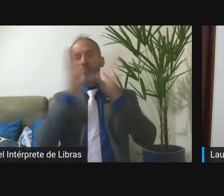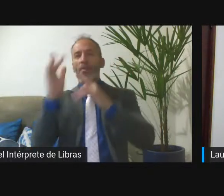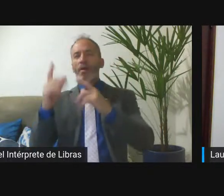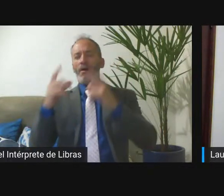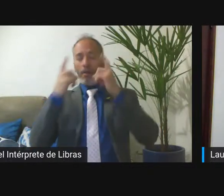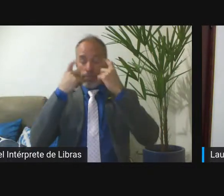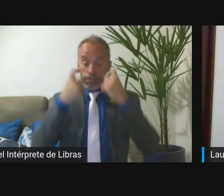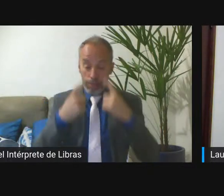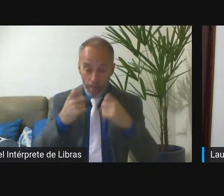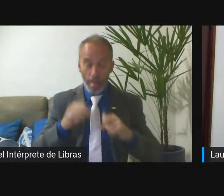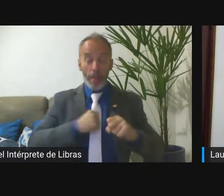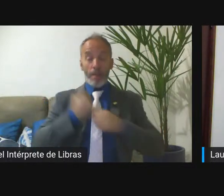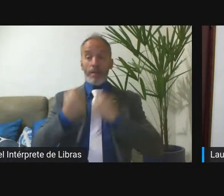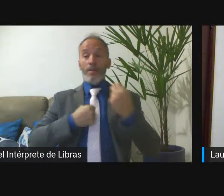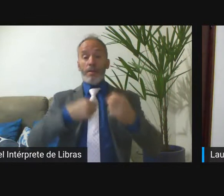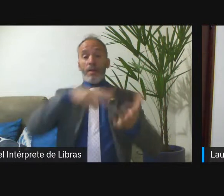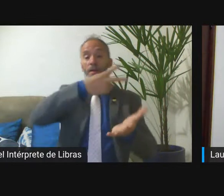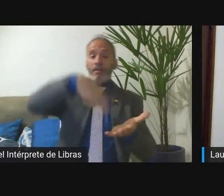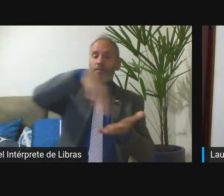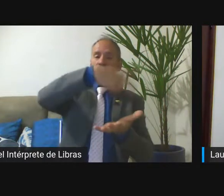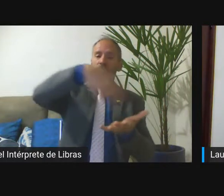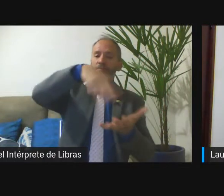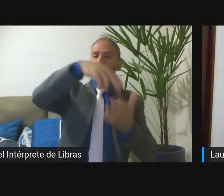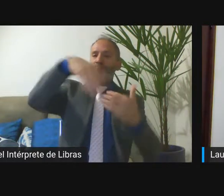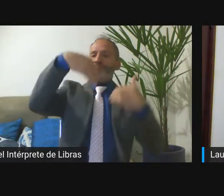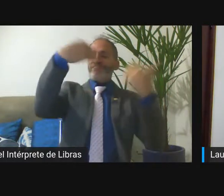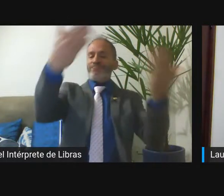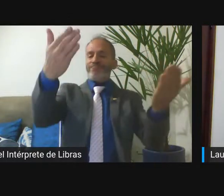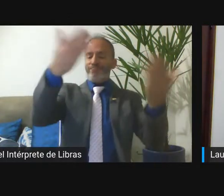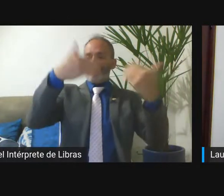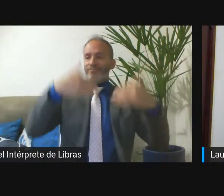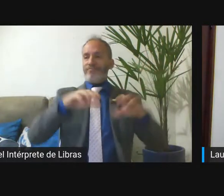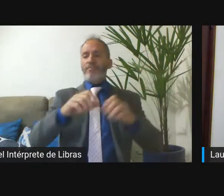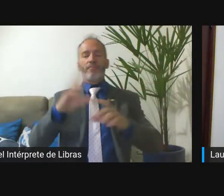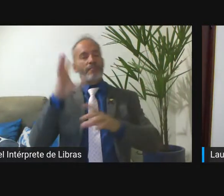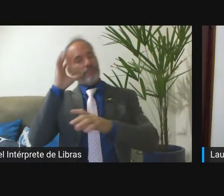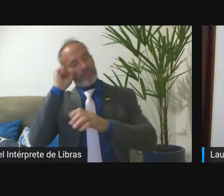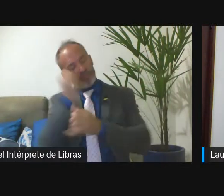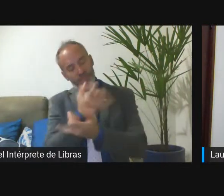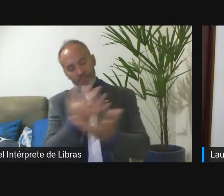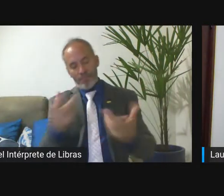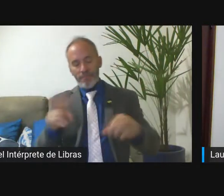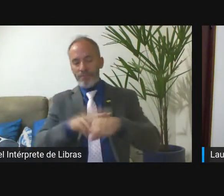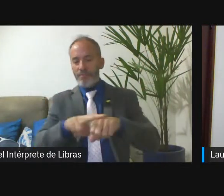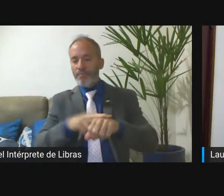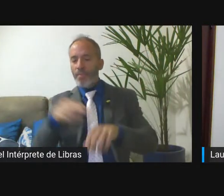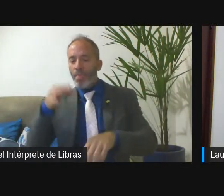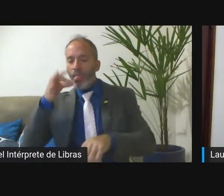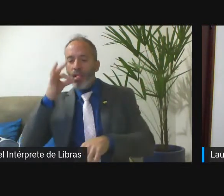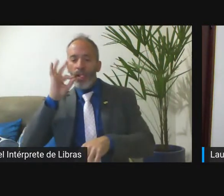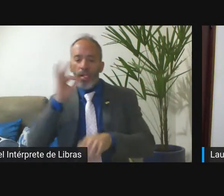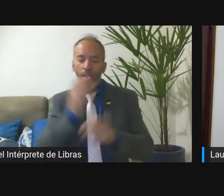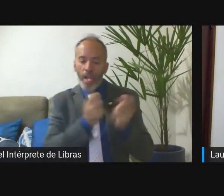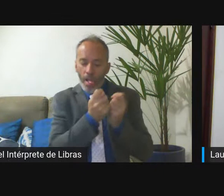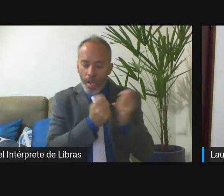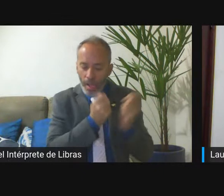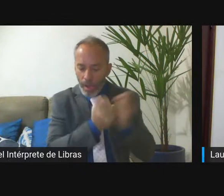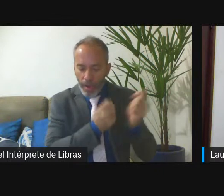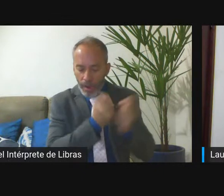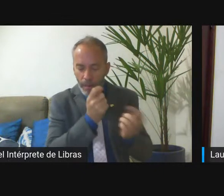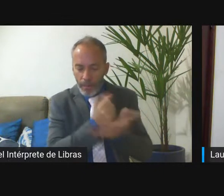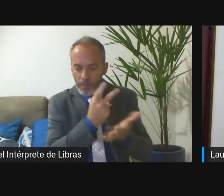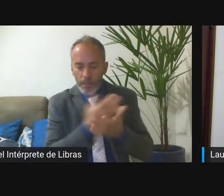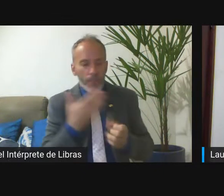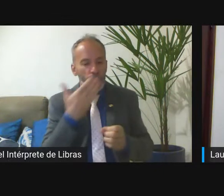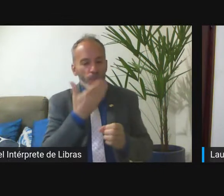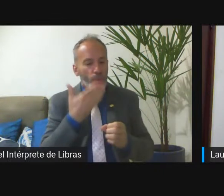desespero, dançou no palquinho e fora dele, dormiu na grama, tomou aquele café, economizou para comprar aqueles